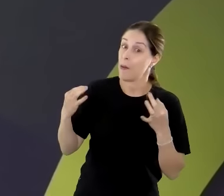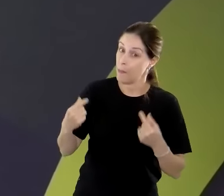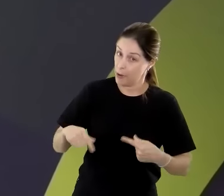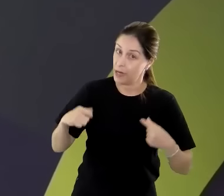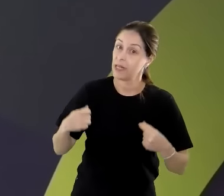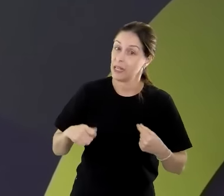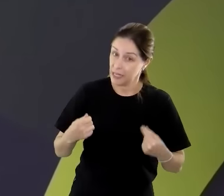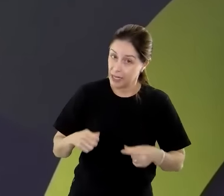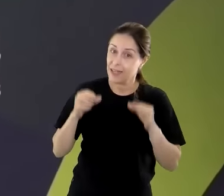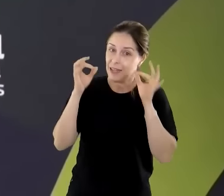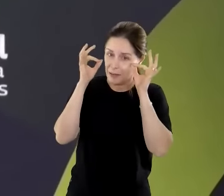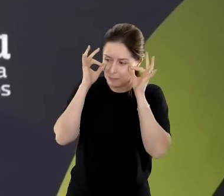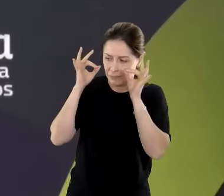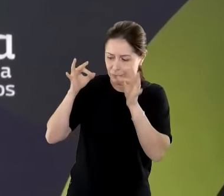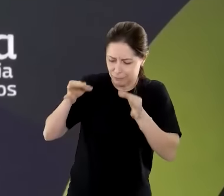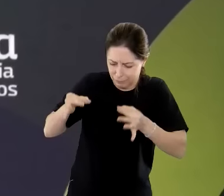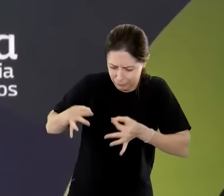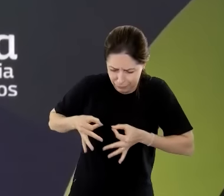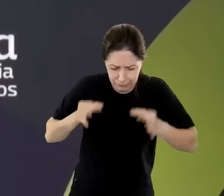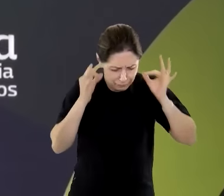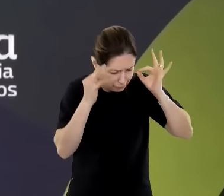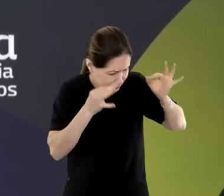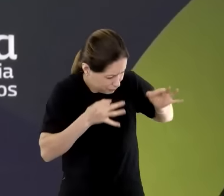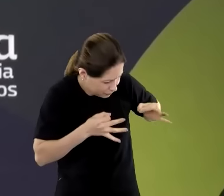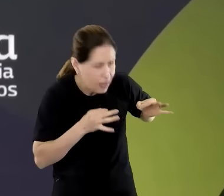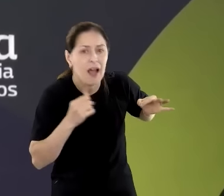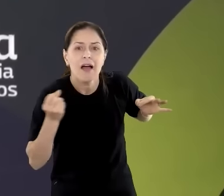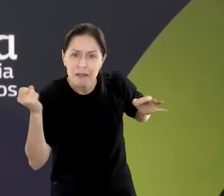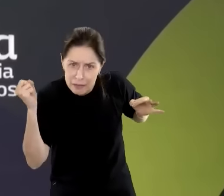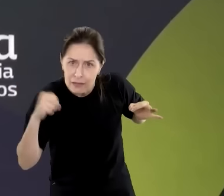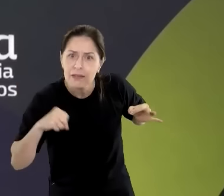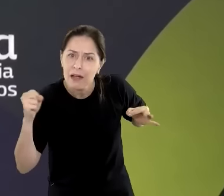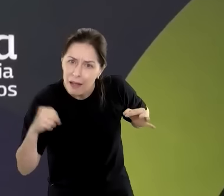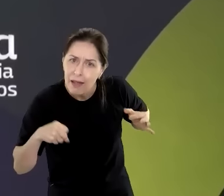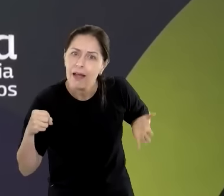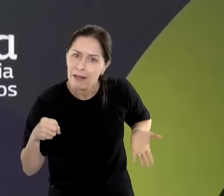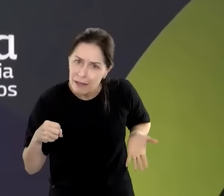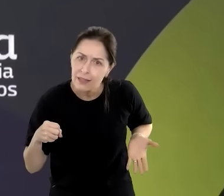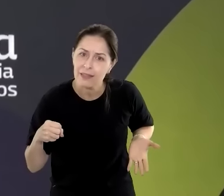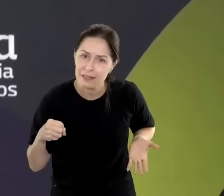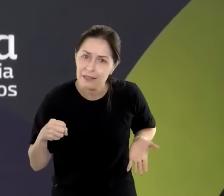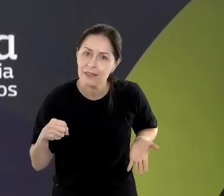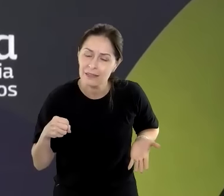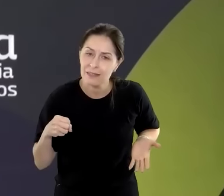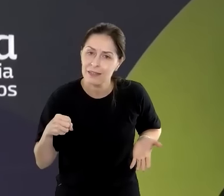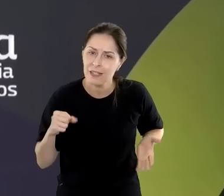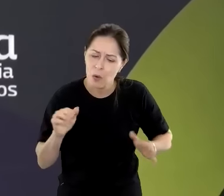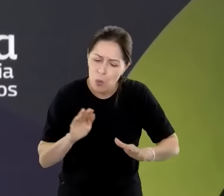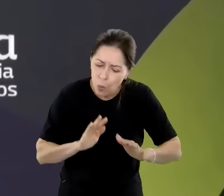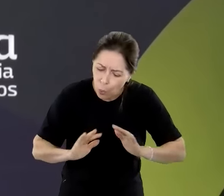dormir bem, você ter boa saúde, isso é legítimo. Isso é legítimo.